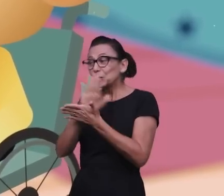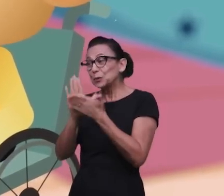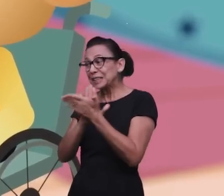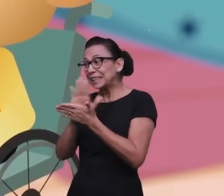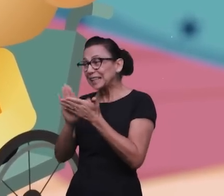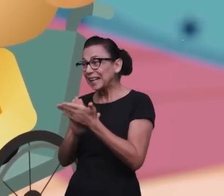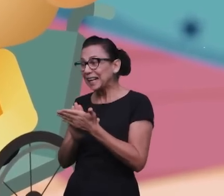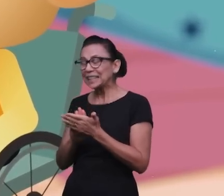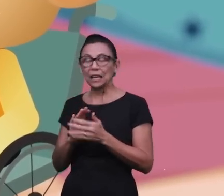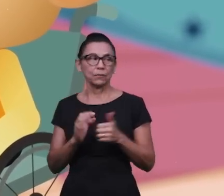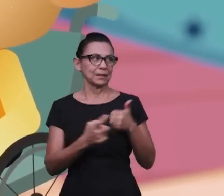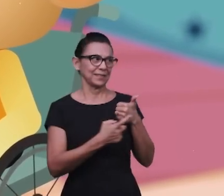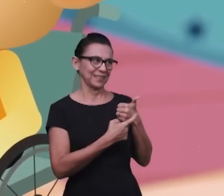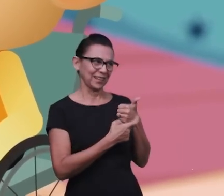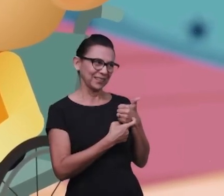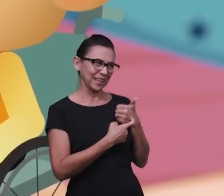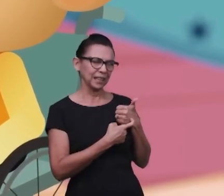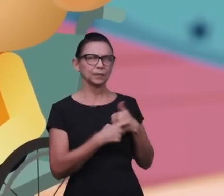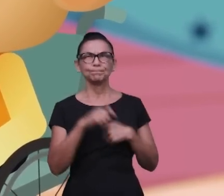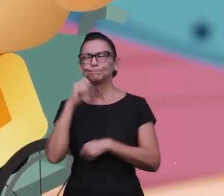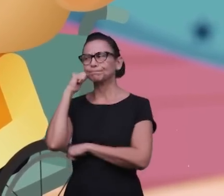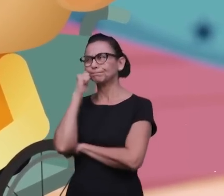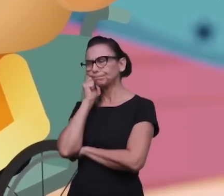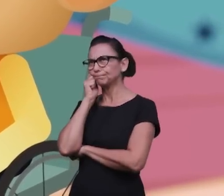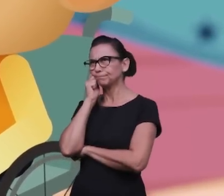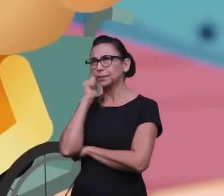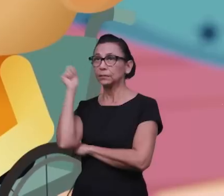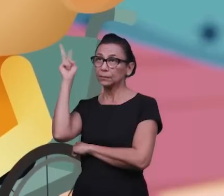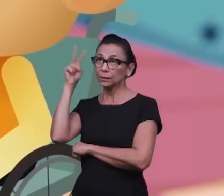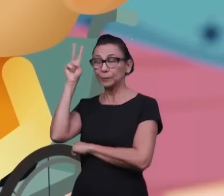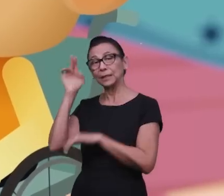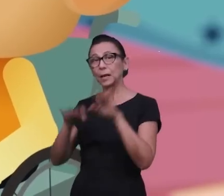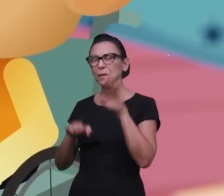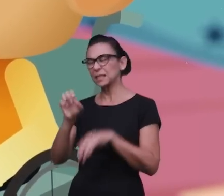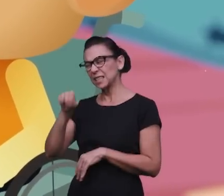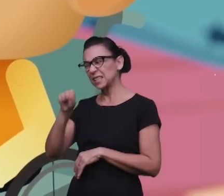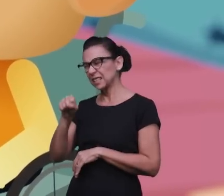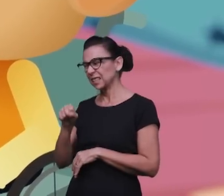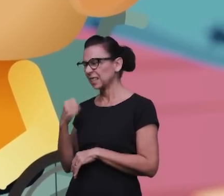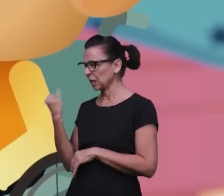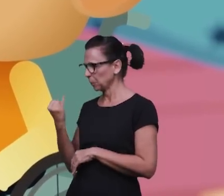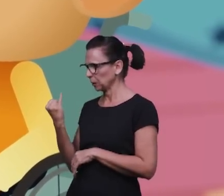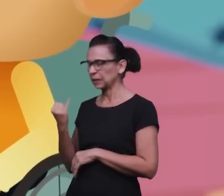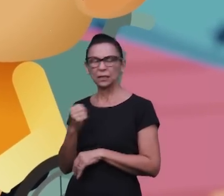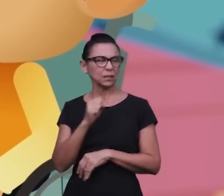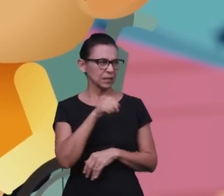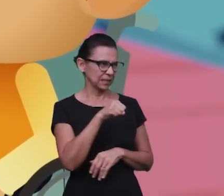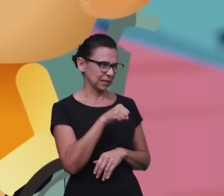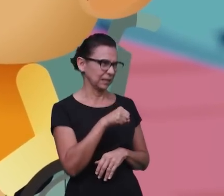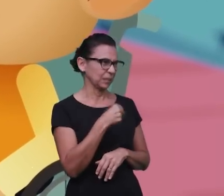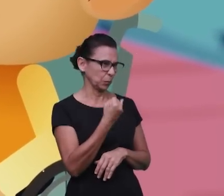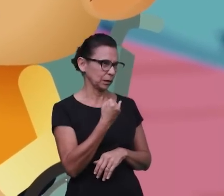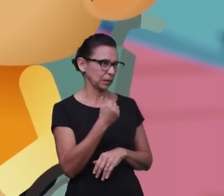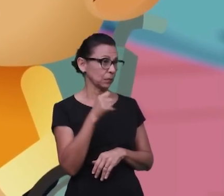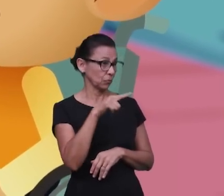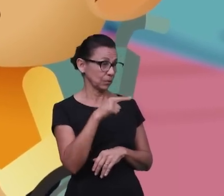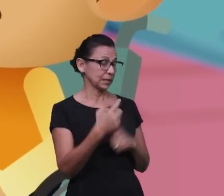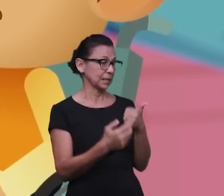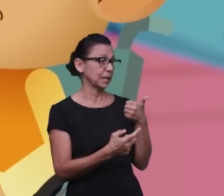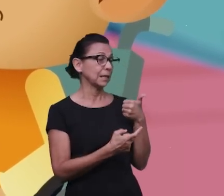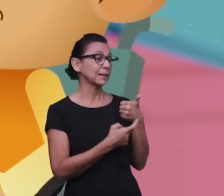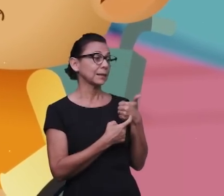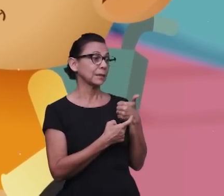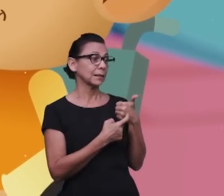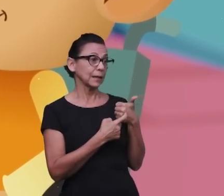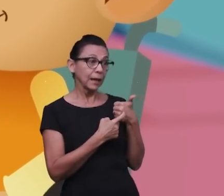o seu like em todos eles, né? Quando me lembro, sim. Isso é mesmo importante? Muito importante. Sabia que ao dar o seu like